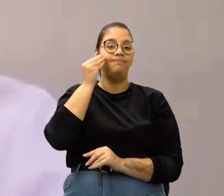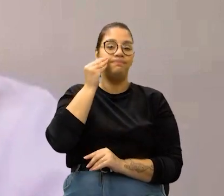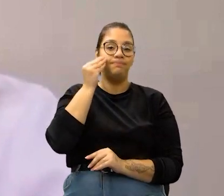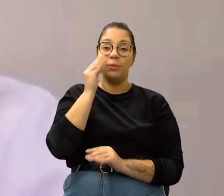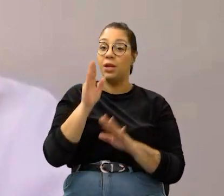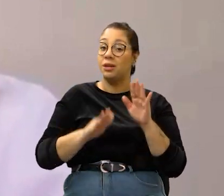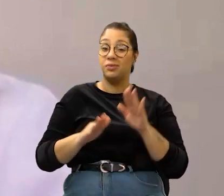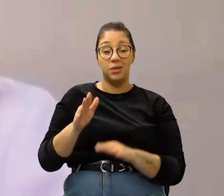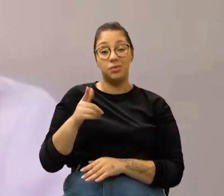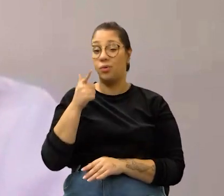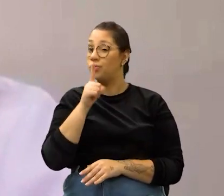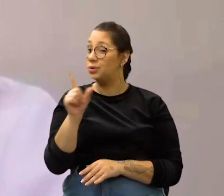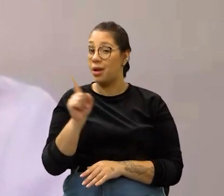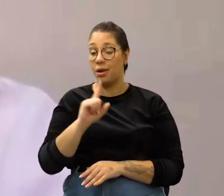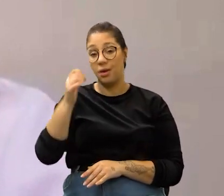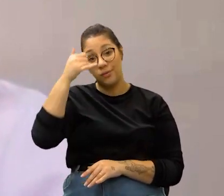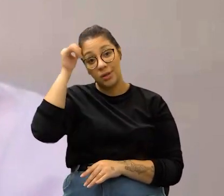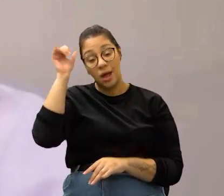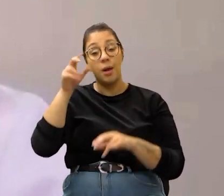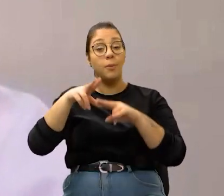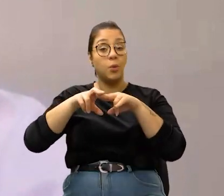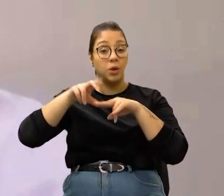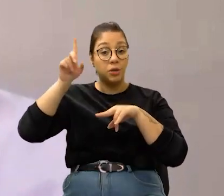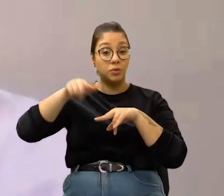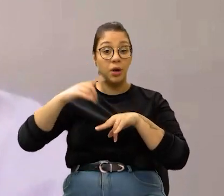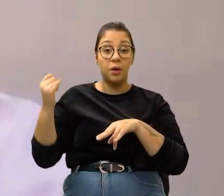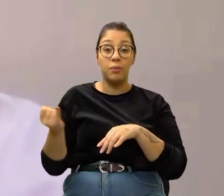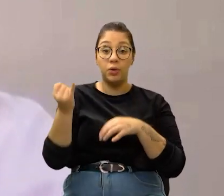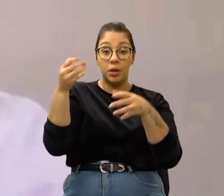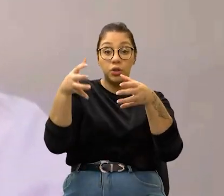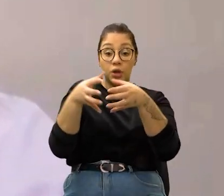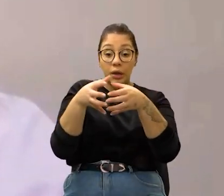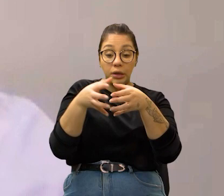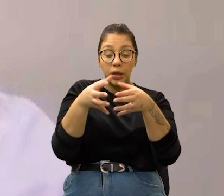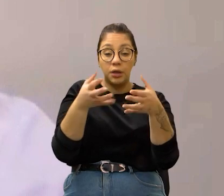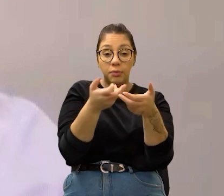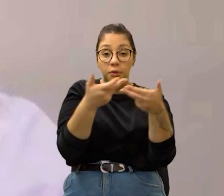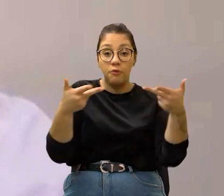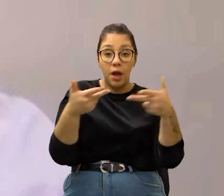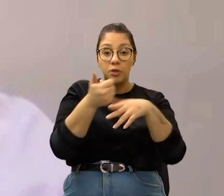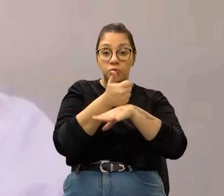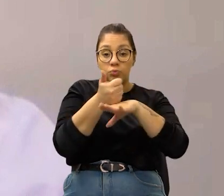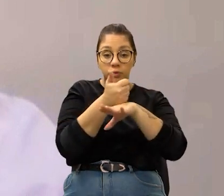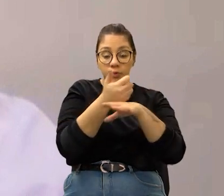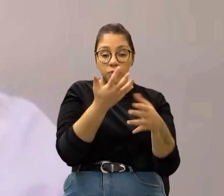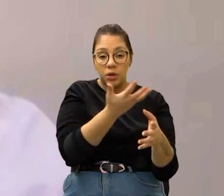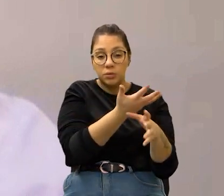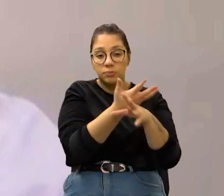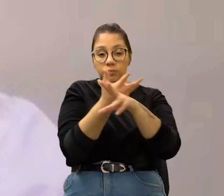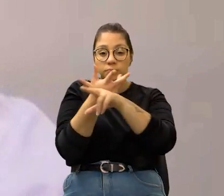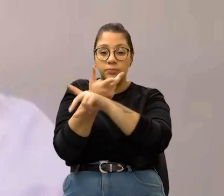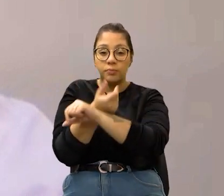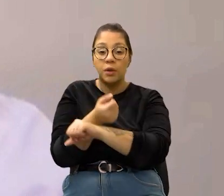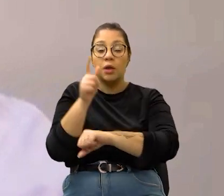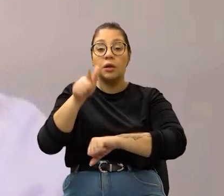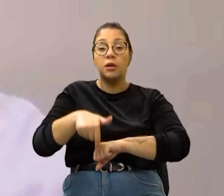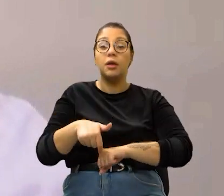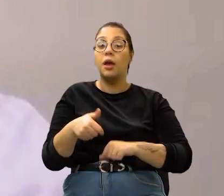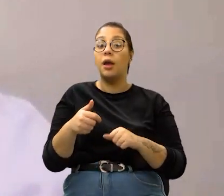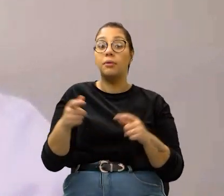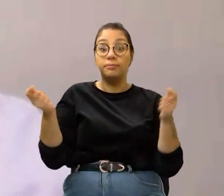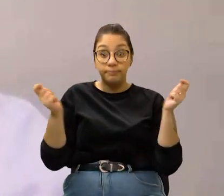Muitas vezes inevitáveis, mas por isso a importância da equipe multidisciplinar, numa forma de